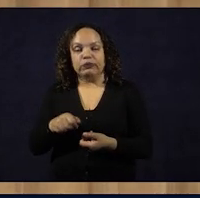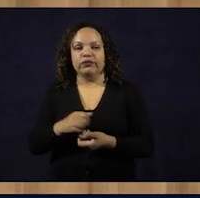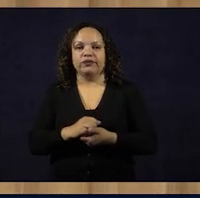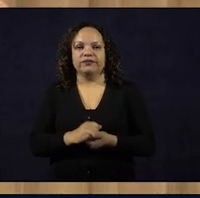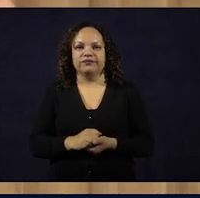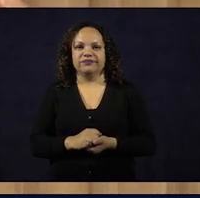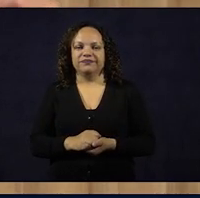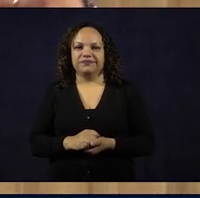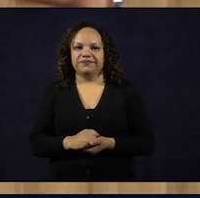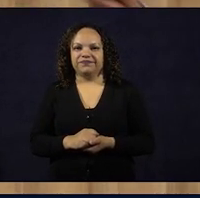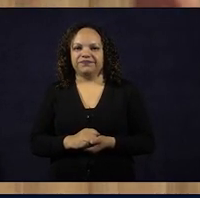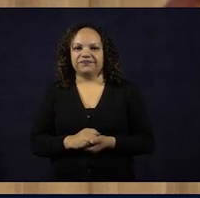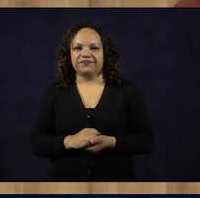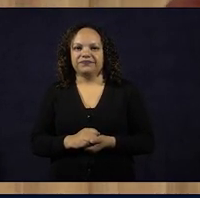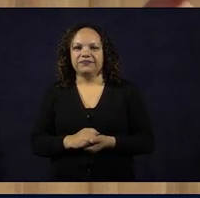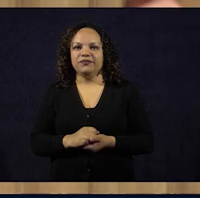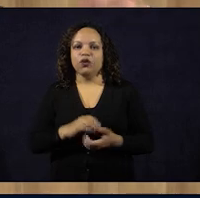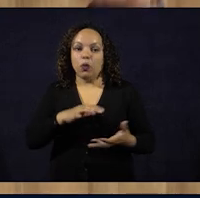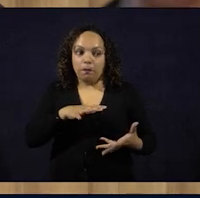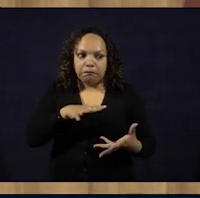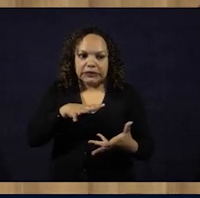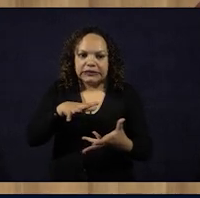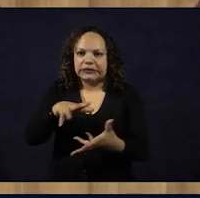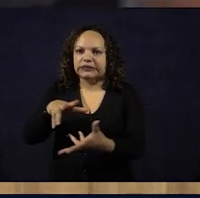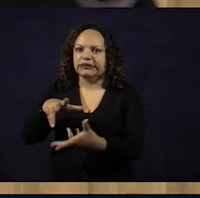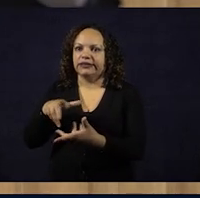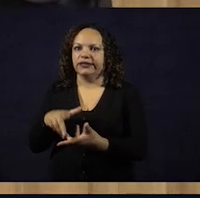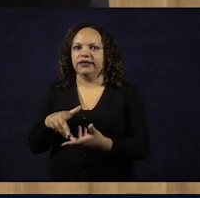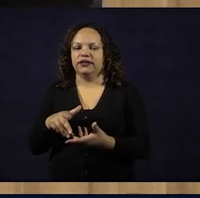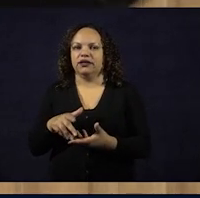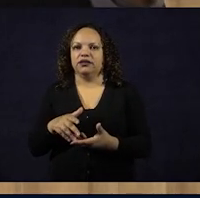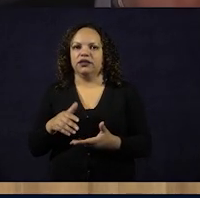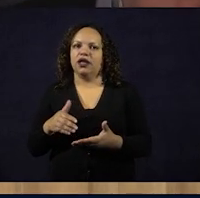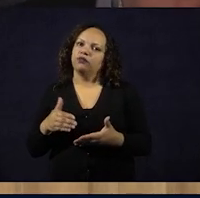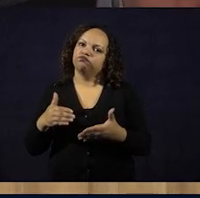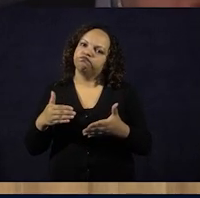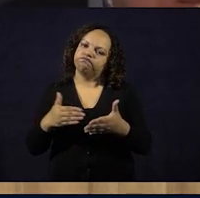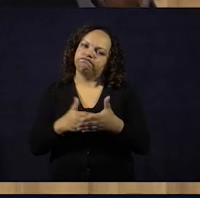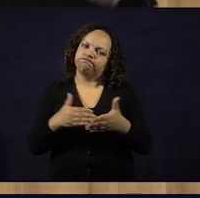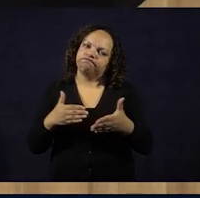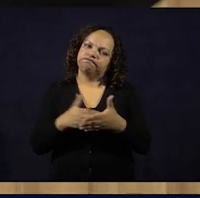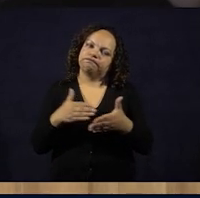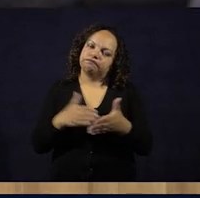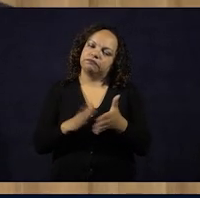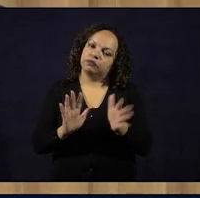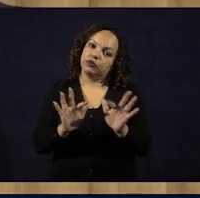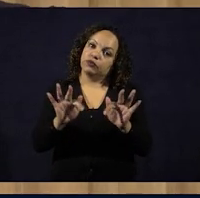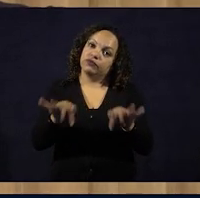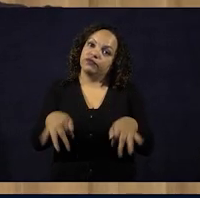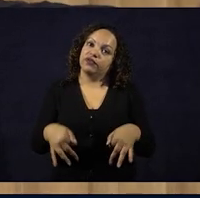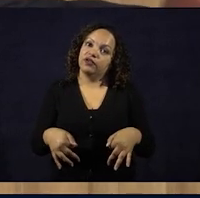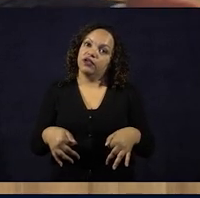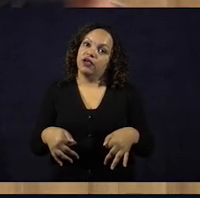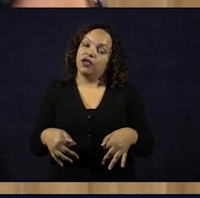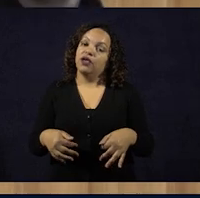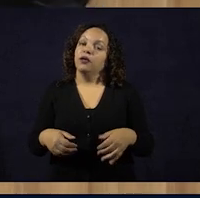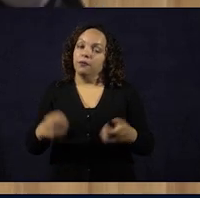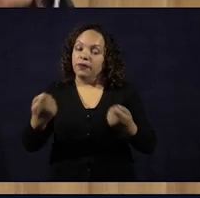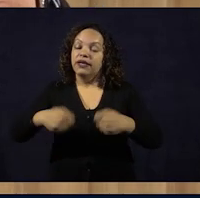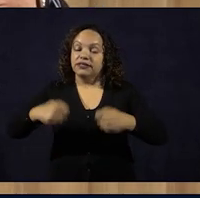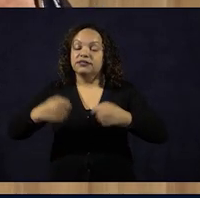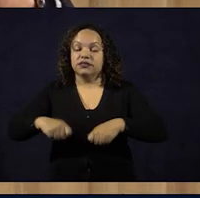então assim planeta tá finito né Nós temos que fazer então uma das coisas principais é o florestamento